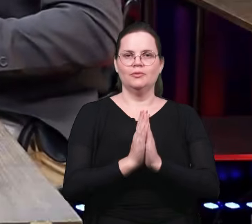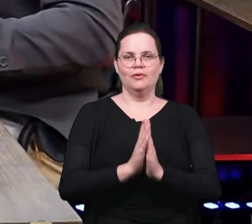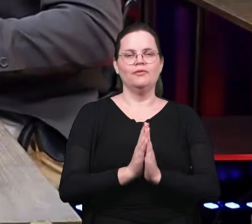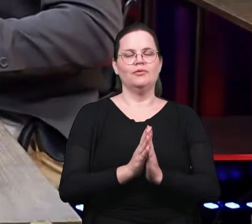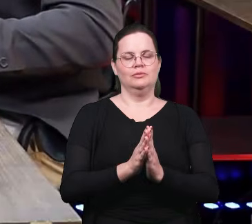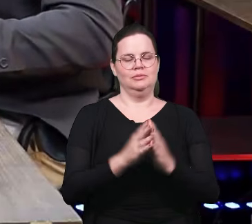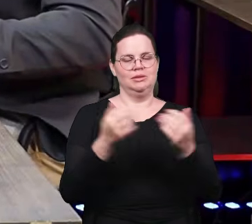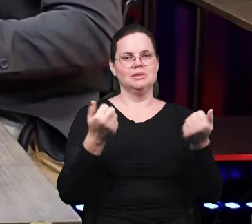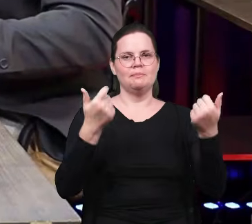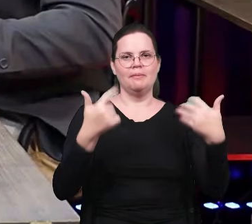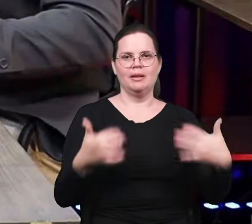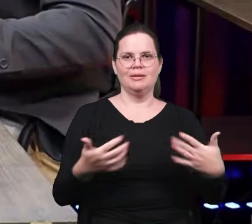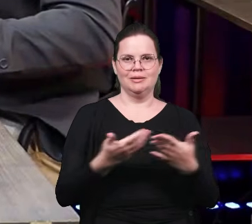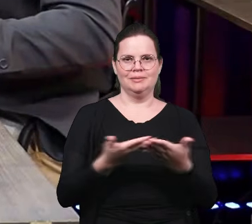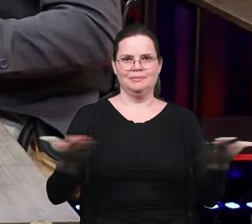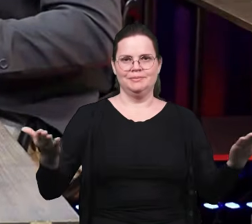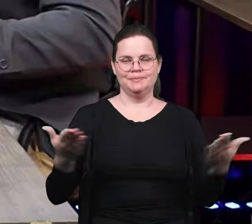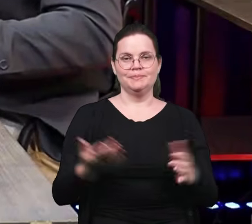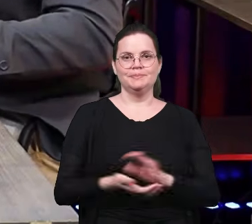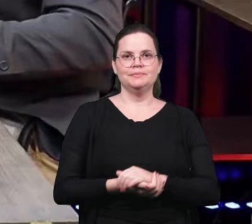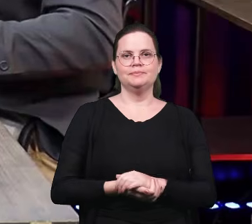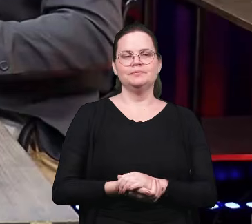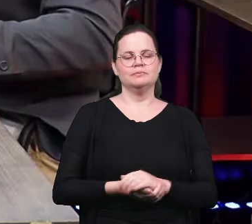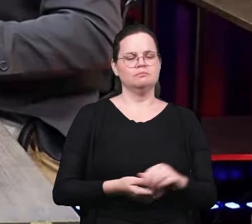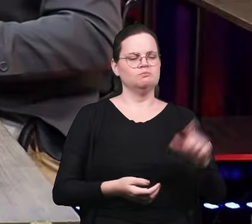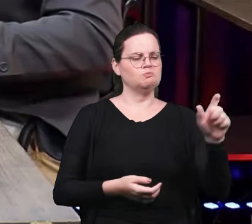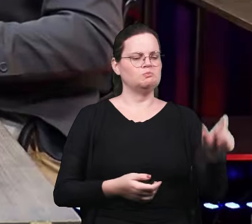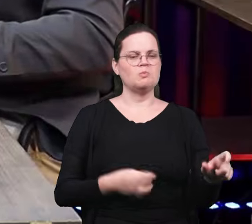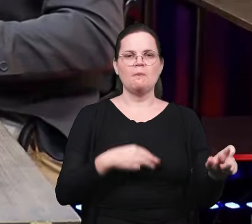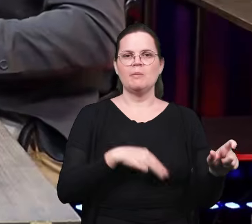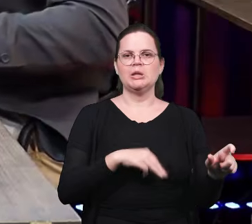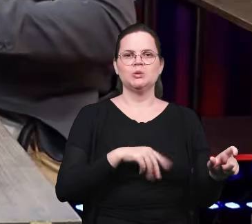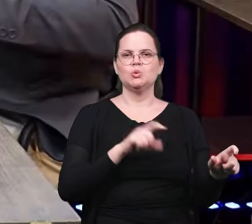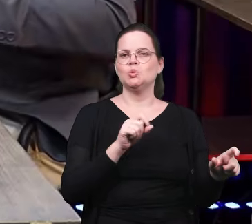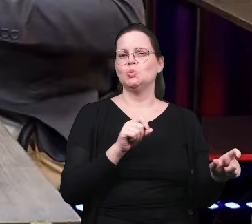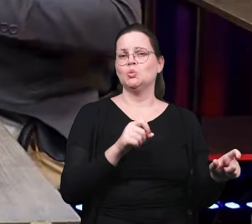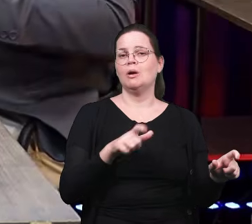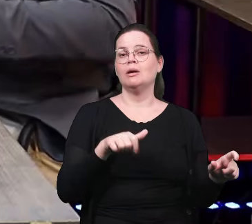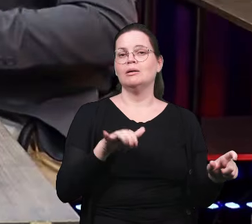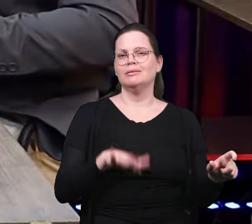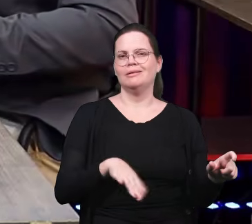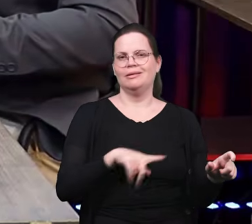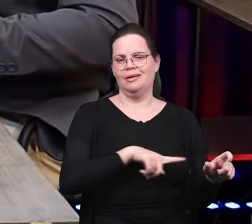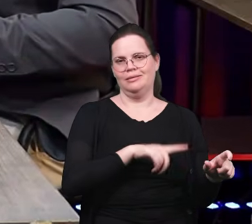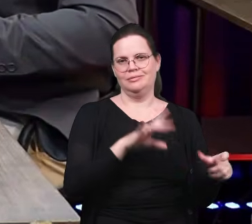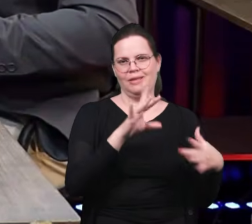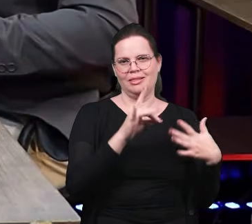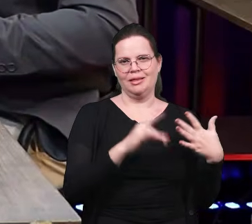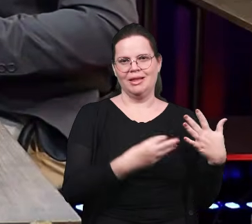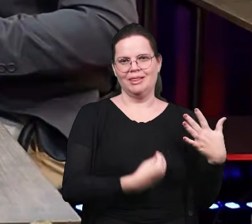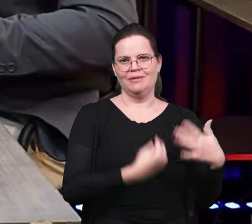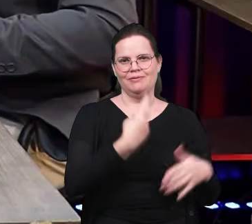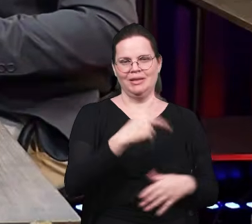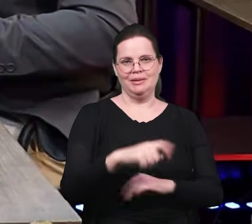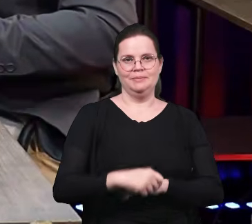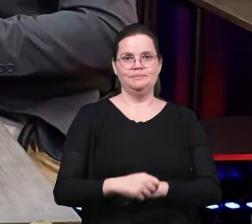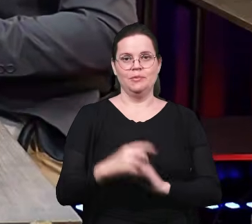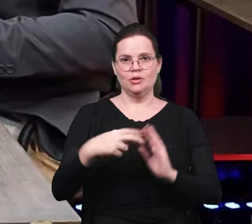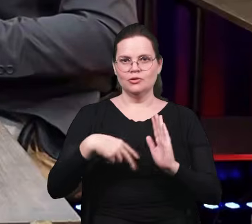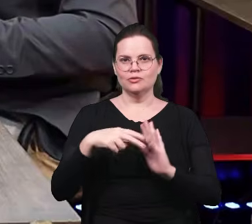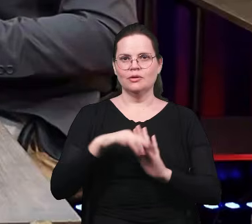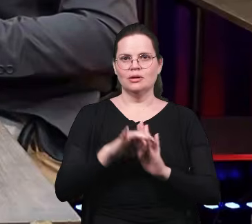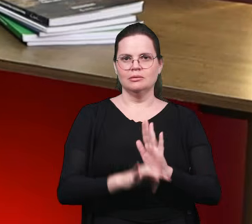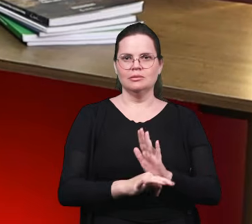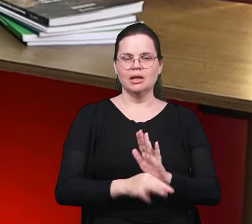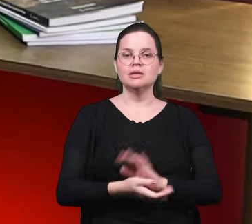nossos espectadores quem era Mateus, né? E nós vamos ler nos evangelhos e há momentos que ele vai ser